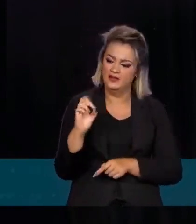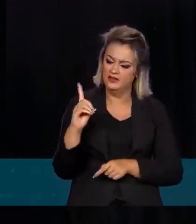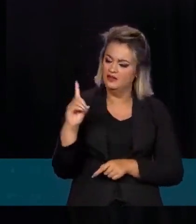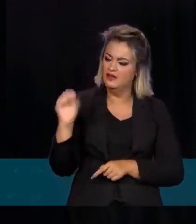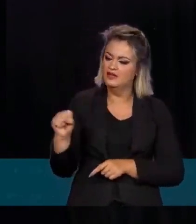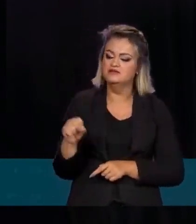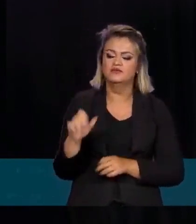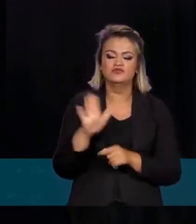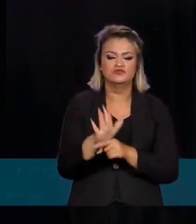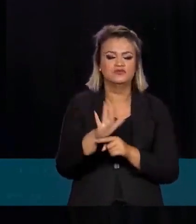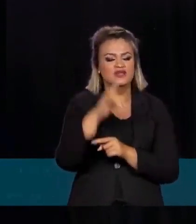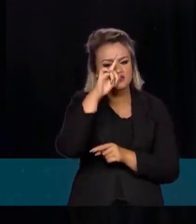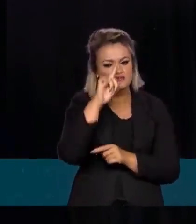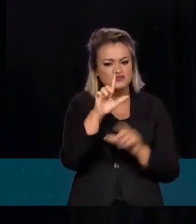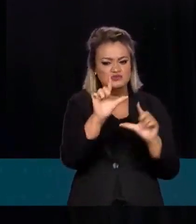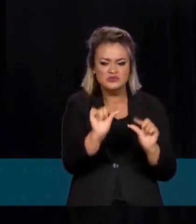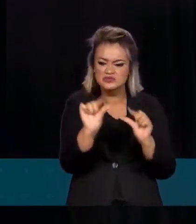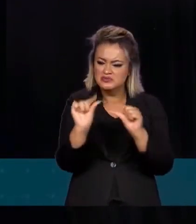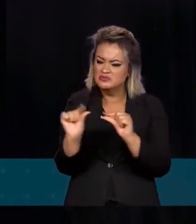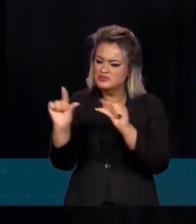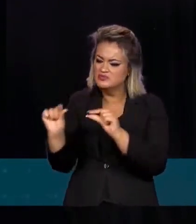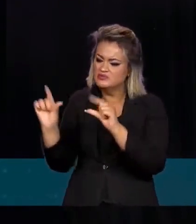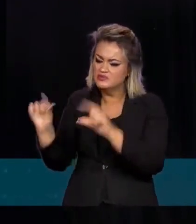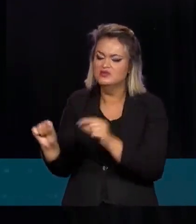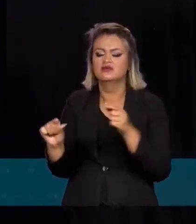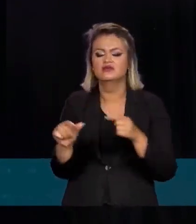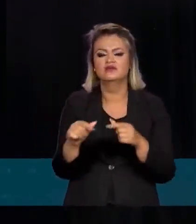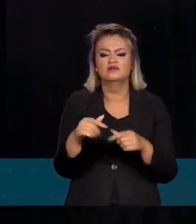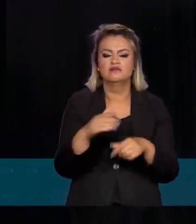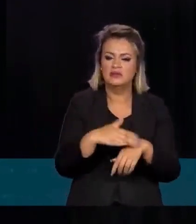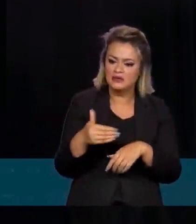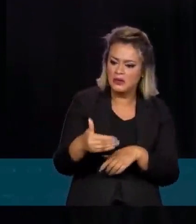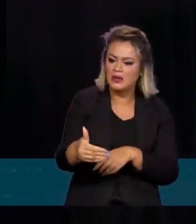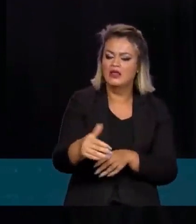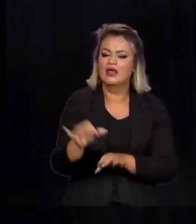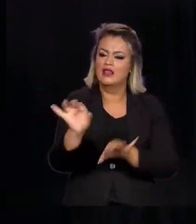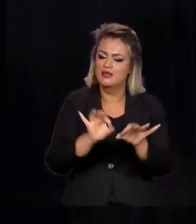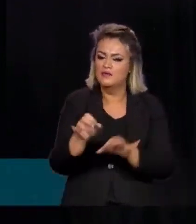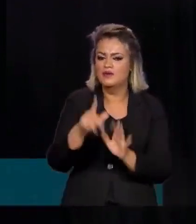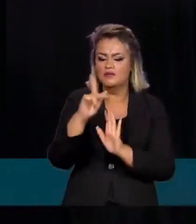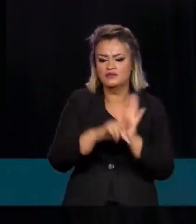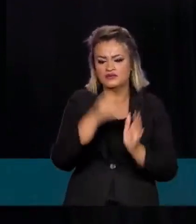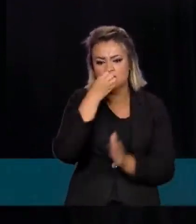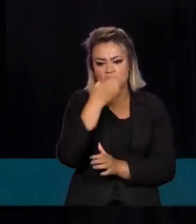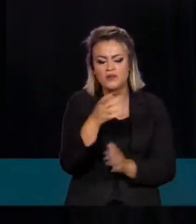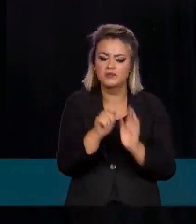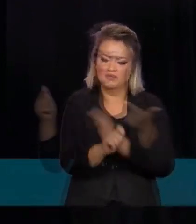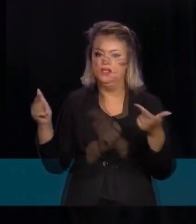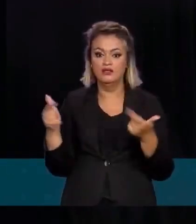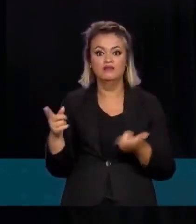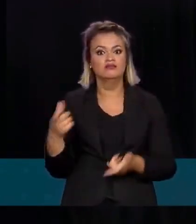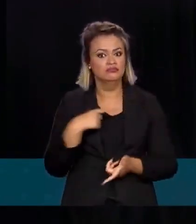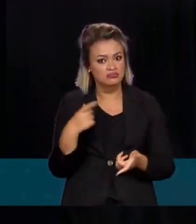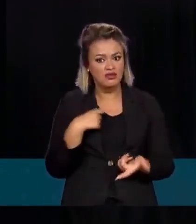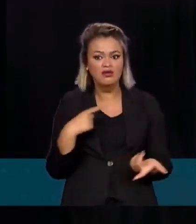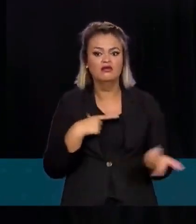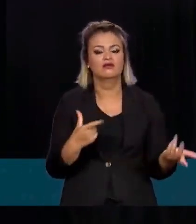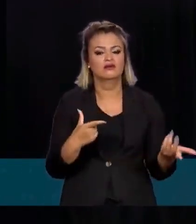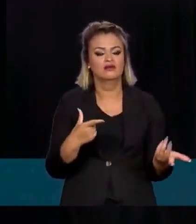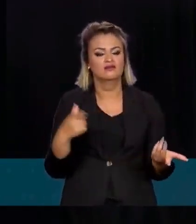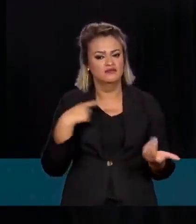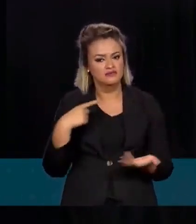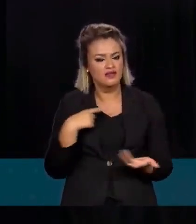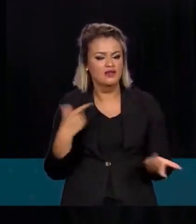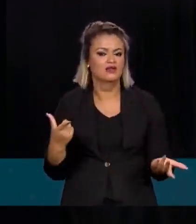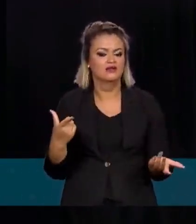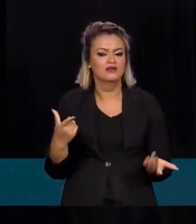para reduzir risco abrir novos mercados alongar prazos e elaborar bom projeto para os investimentos privados o Ben 10